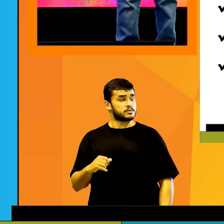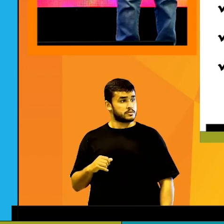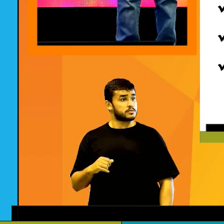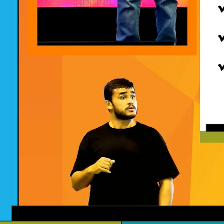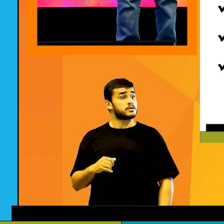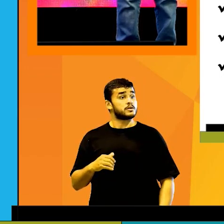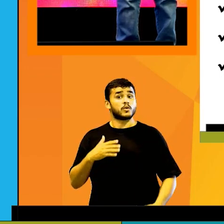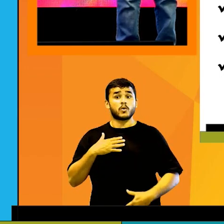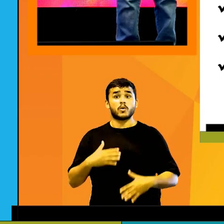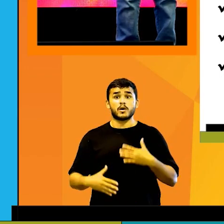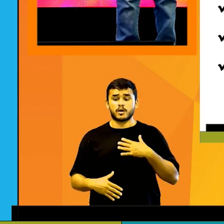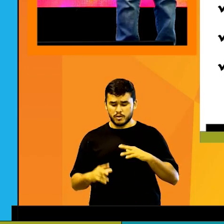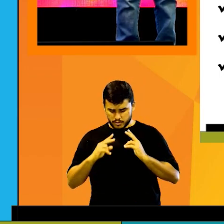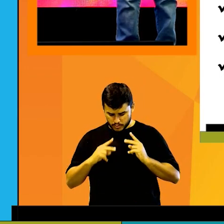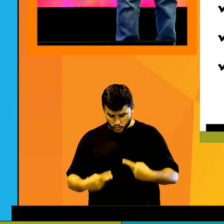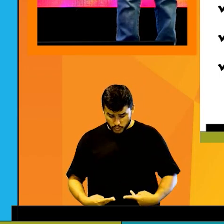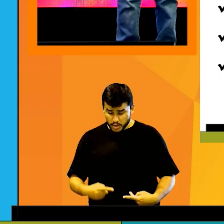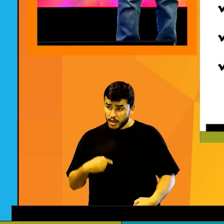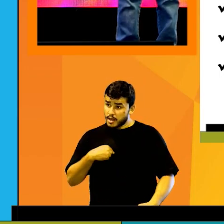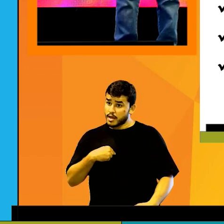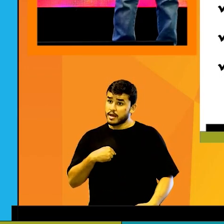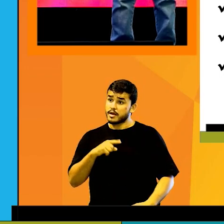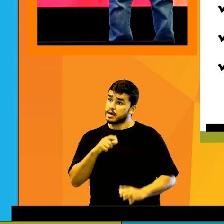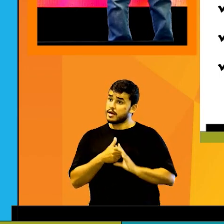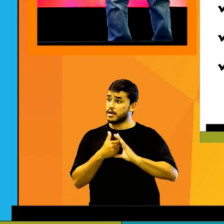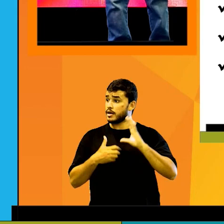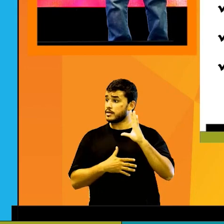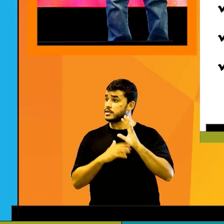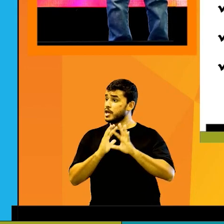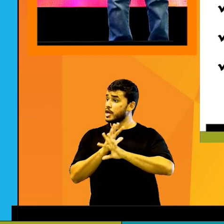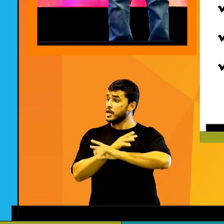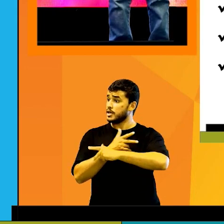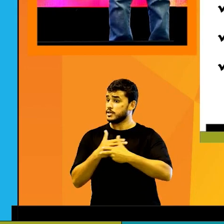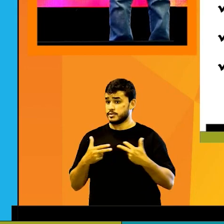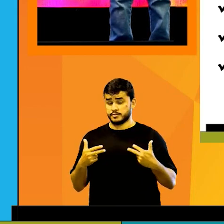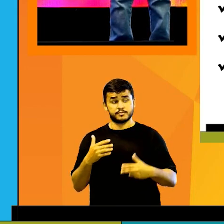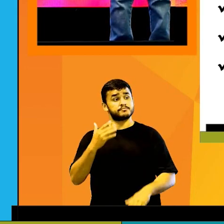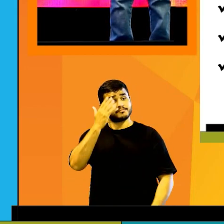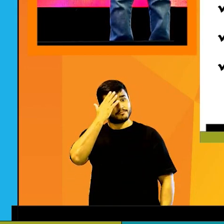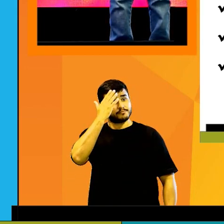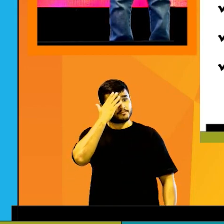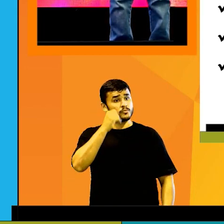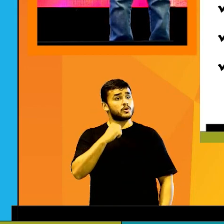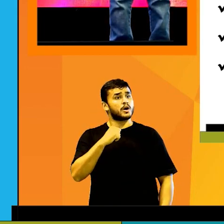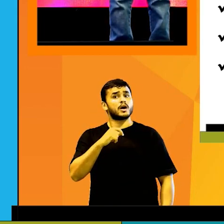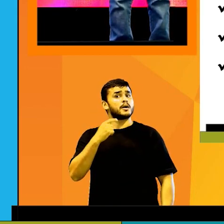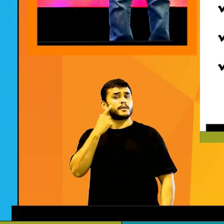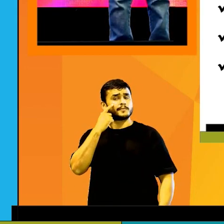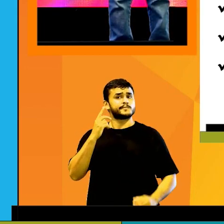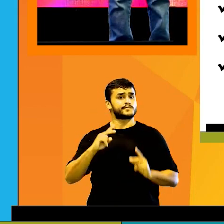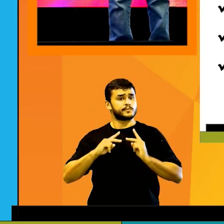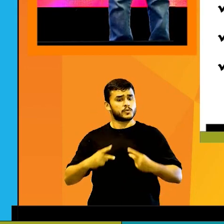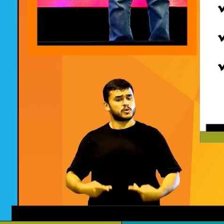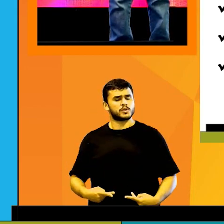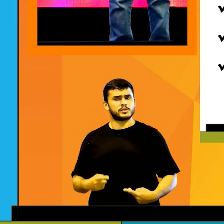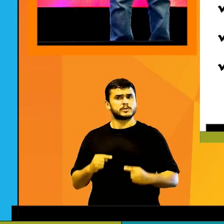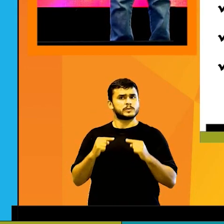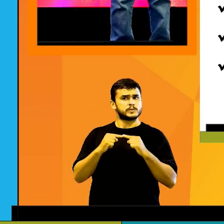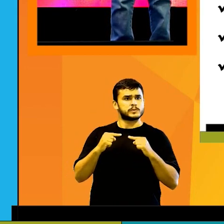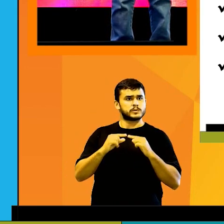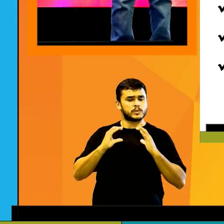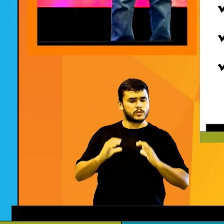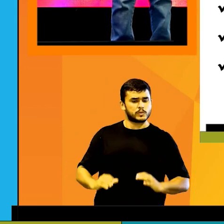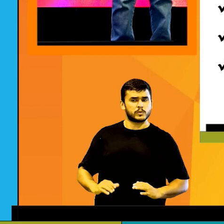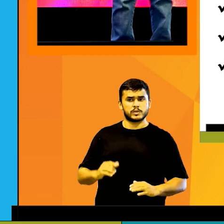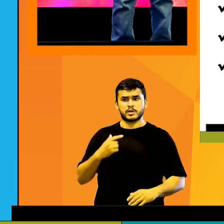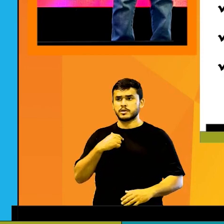zoomorfismo, o homem animal, o homem bicho. Até que ponto da sociedade, no convívio social, o homem pode agir como animal, pode agir segundo